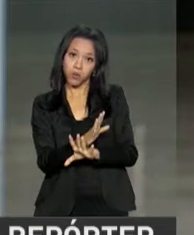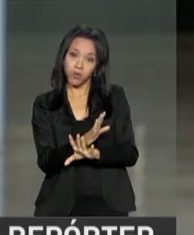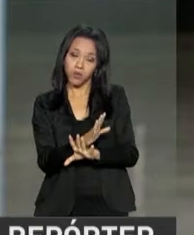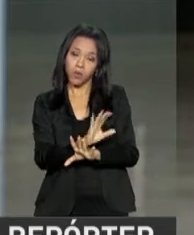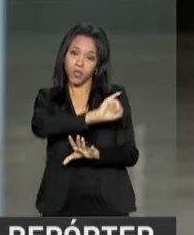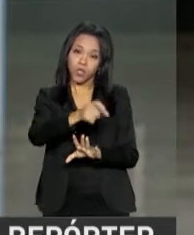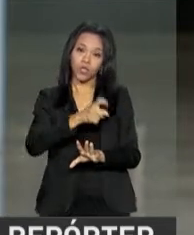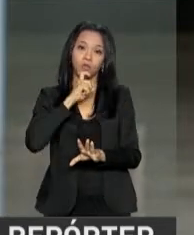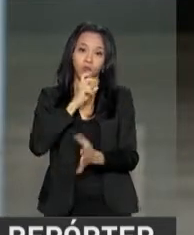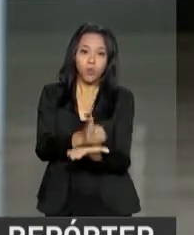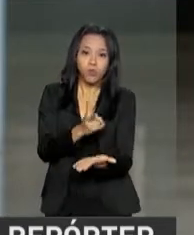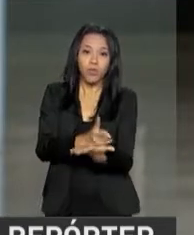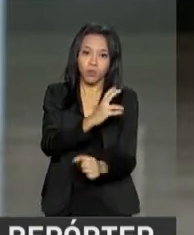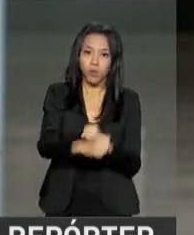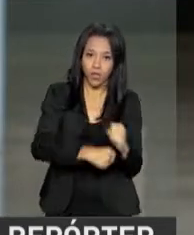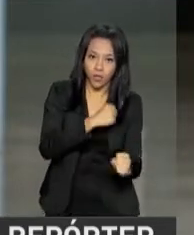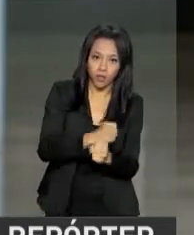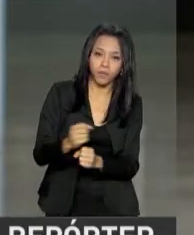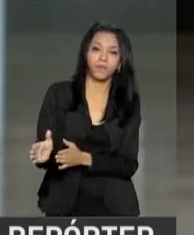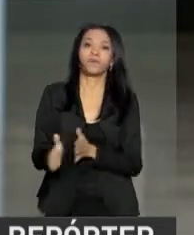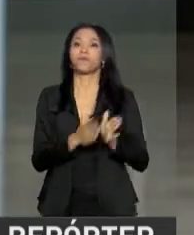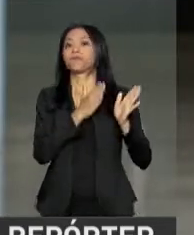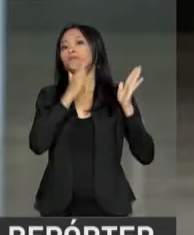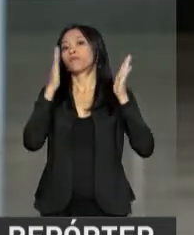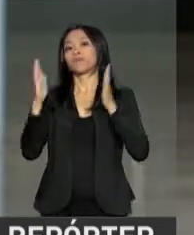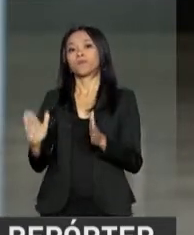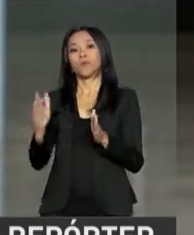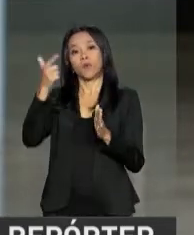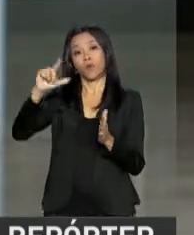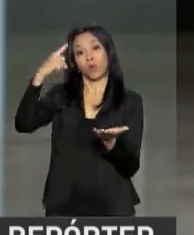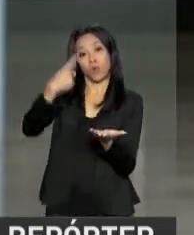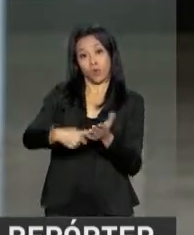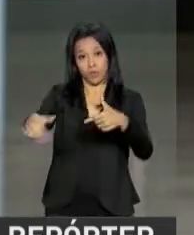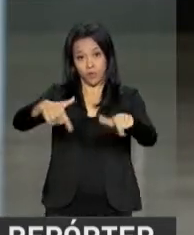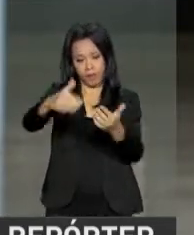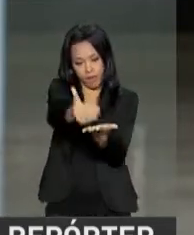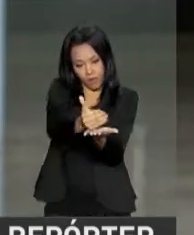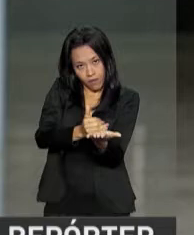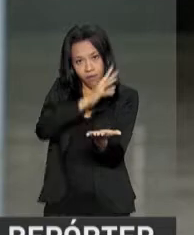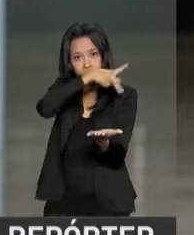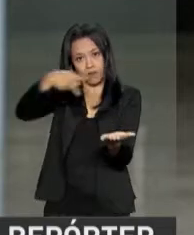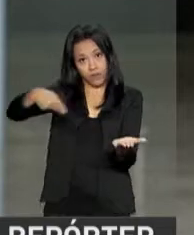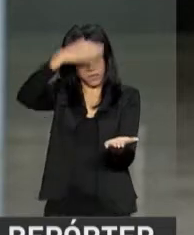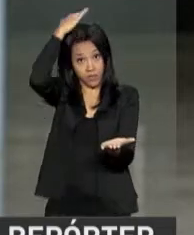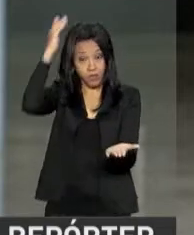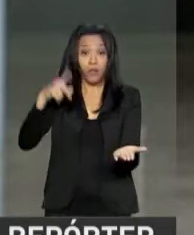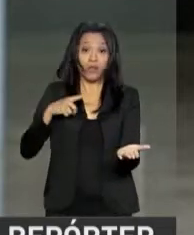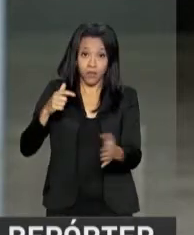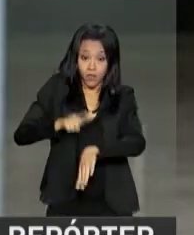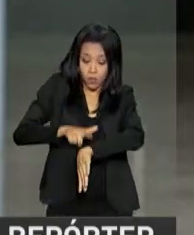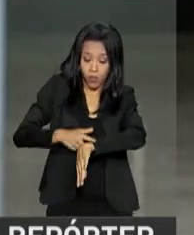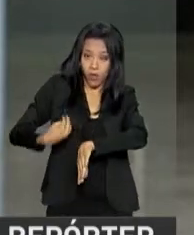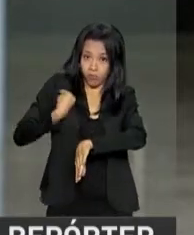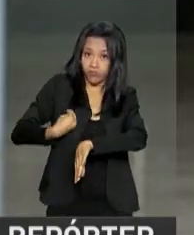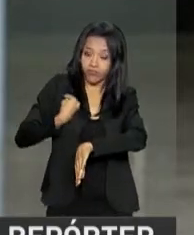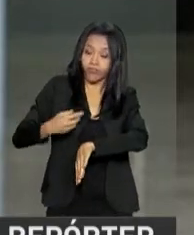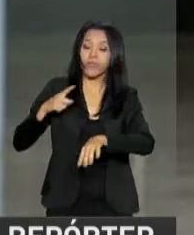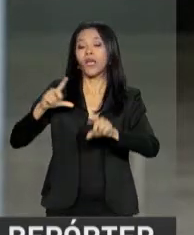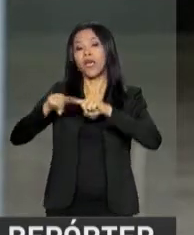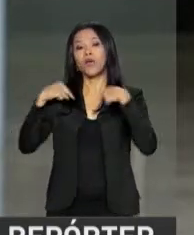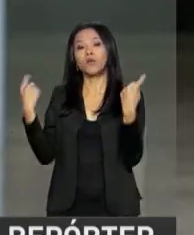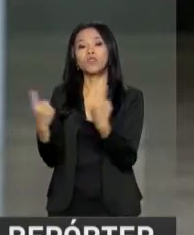julho do mesmo ano falando agora da agenda do presidente michel temer neste momento ele se reúne com parlamentares do partido